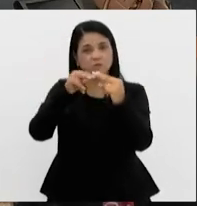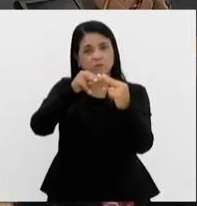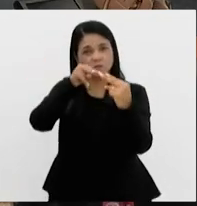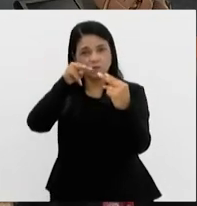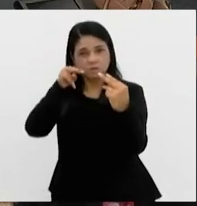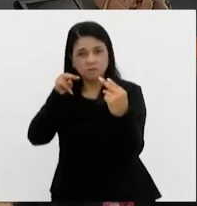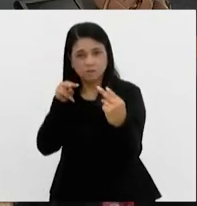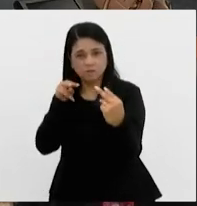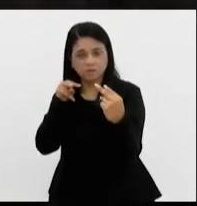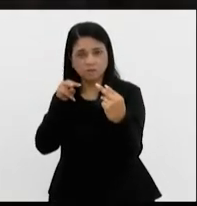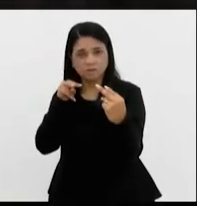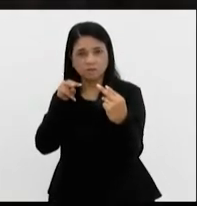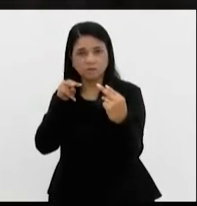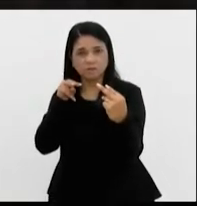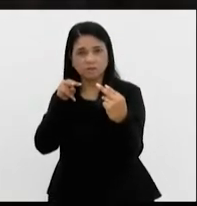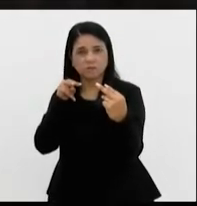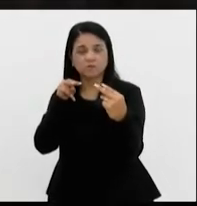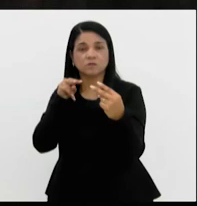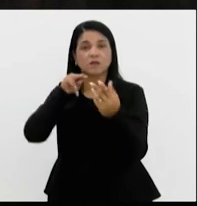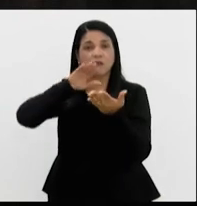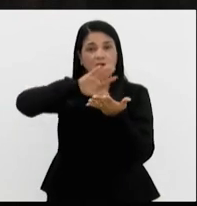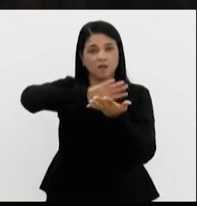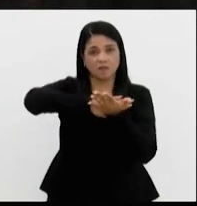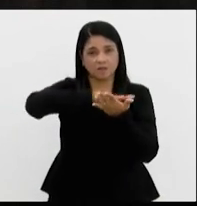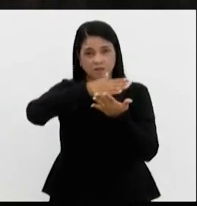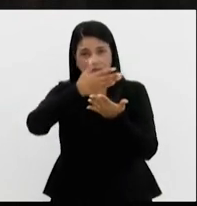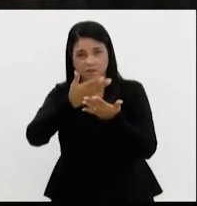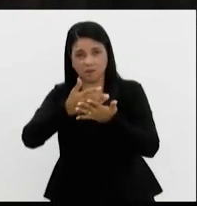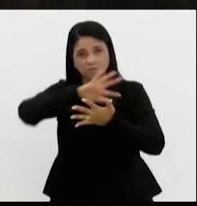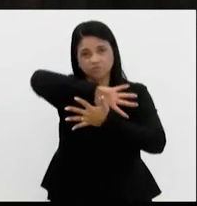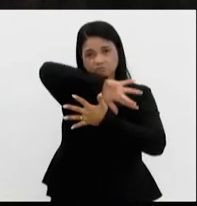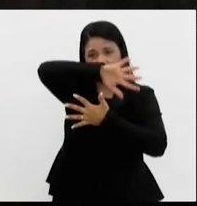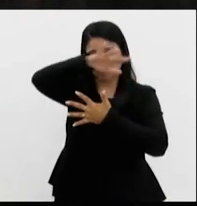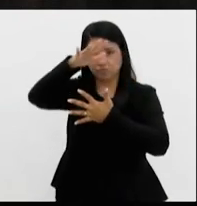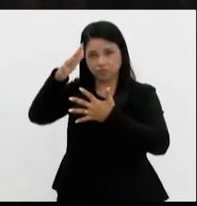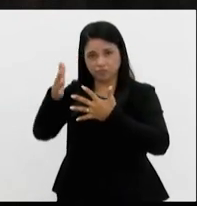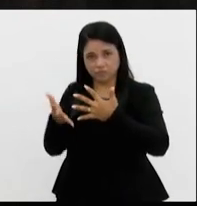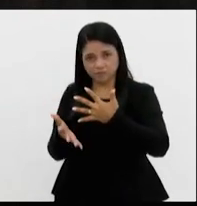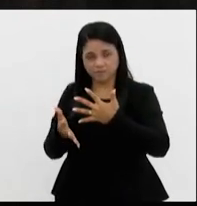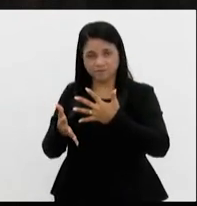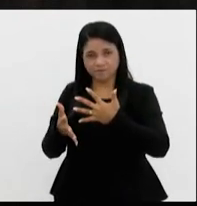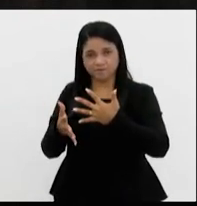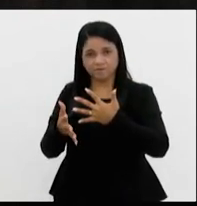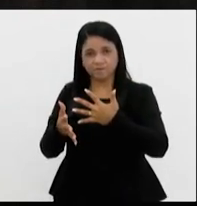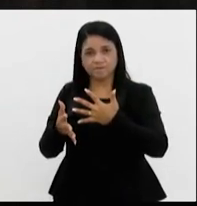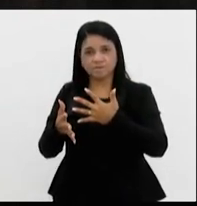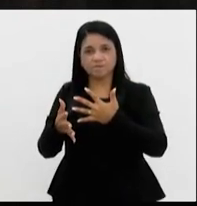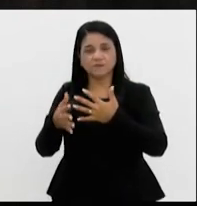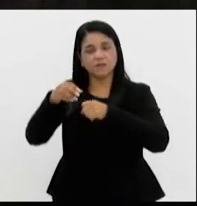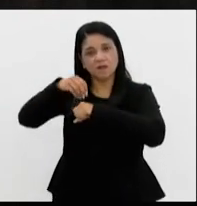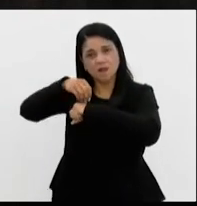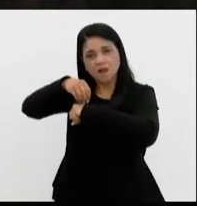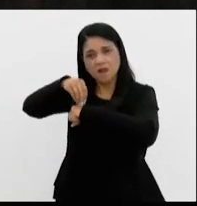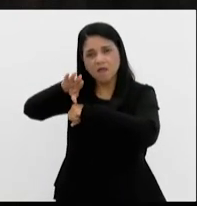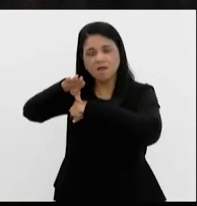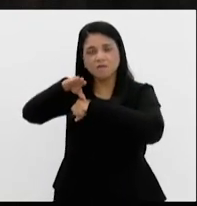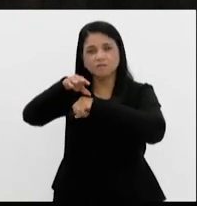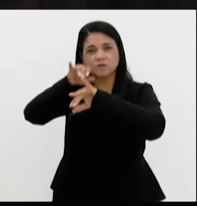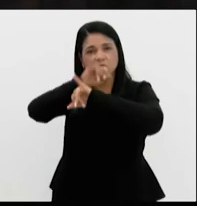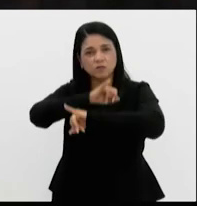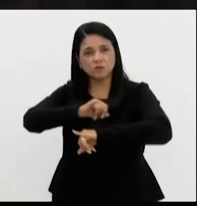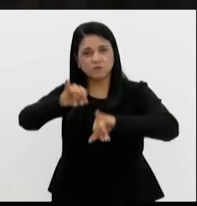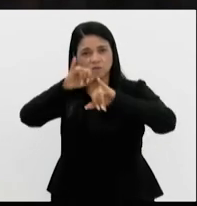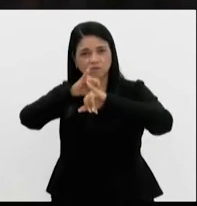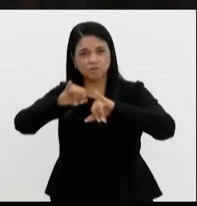remota. Senhora intérprete da linguagem de Libras, que leva a nossa voz